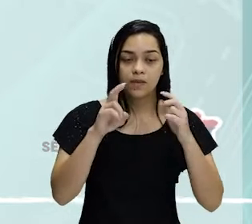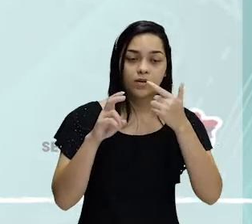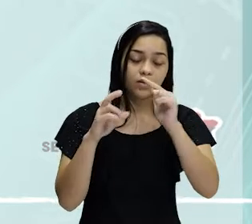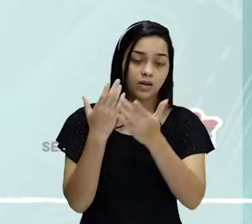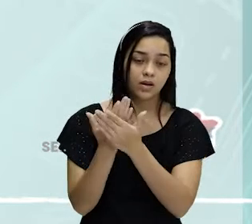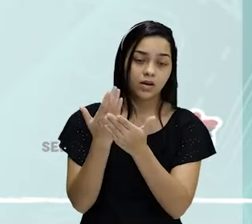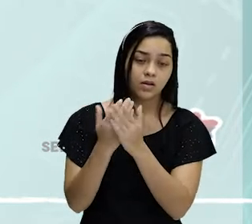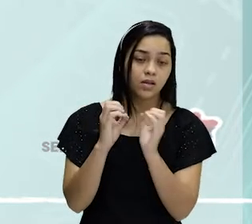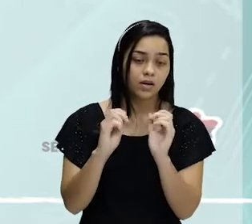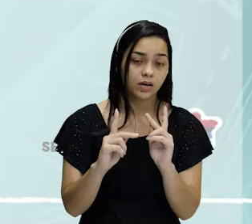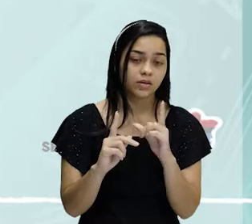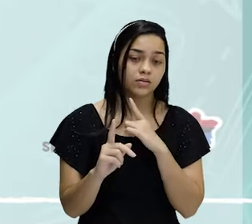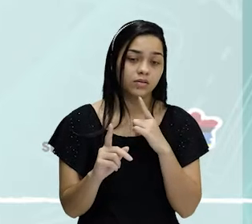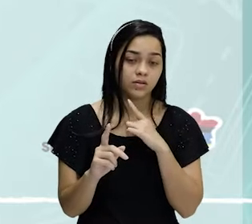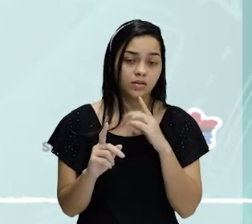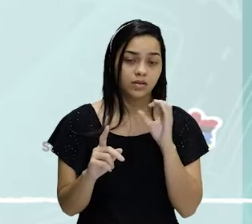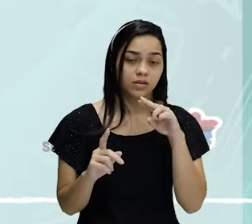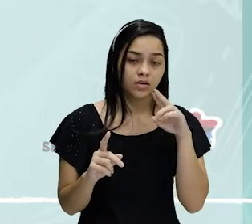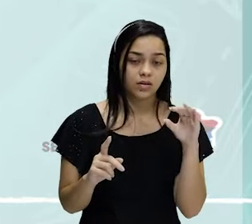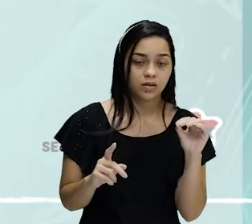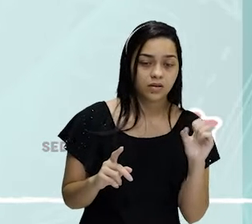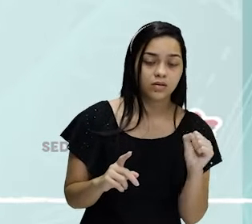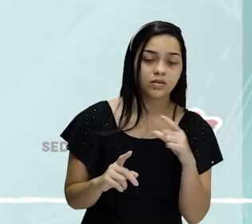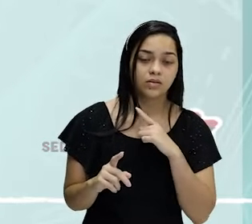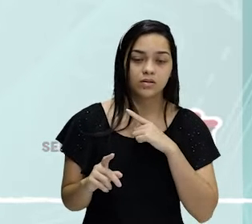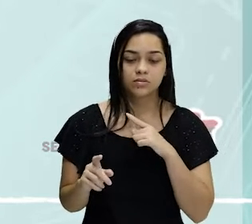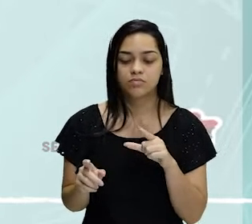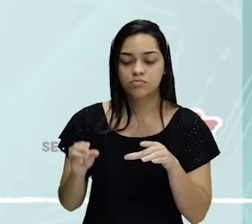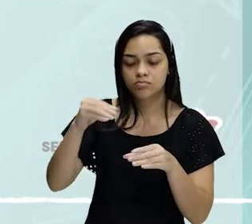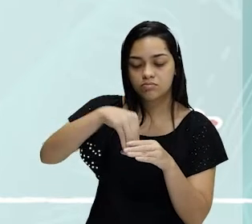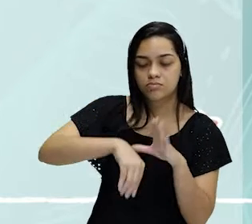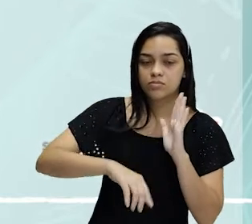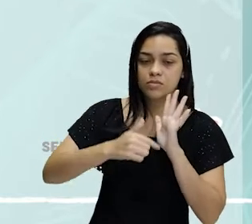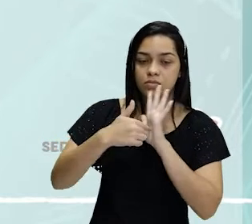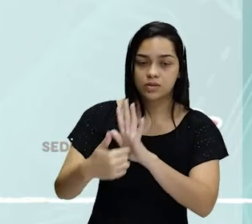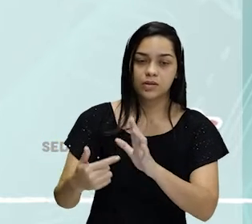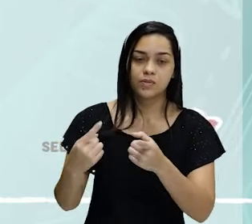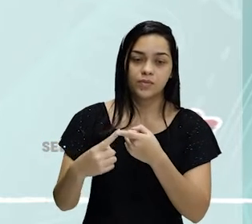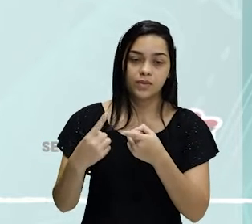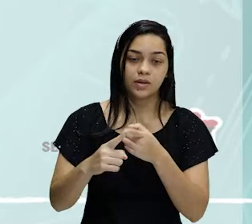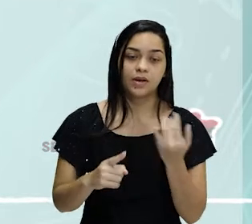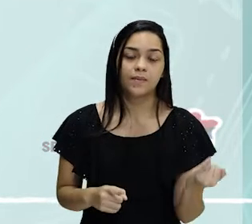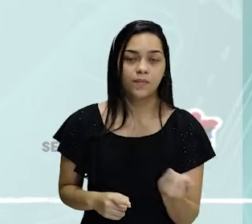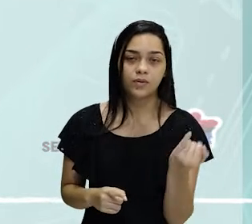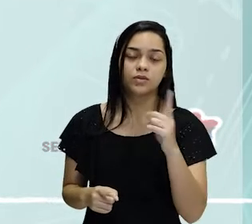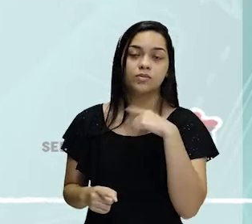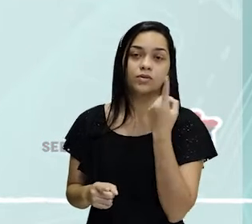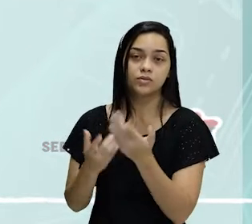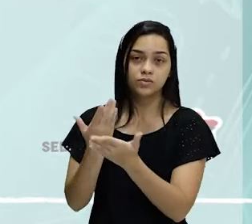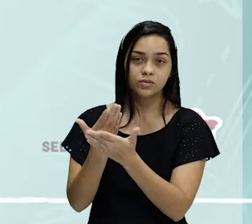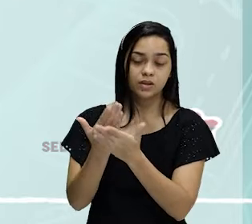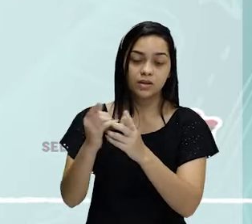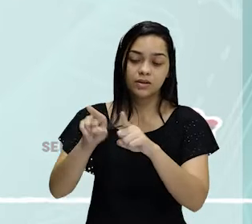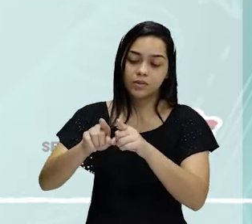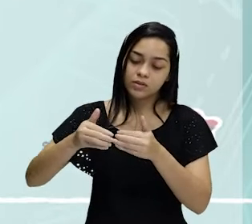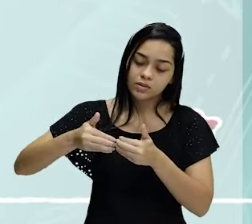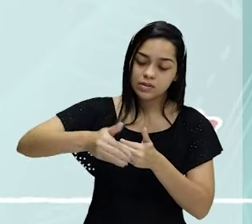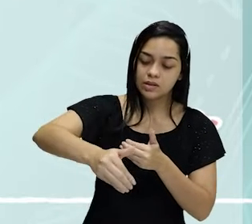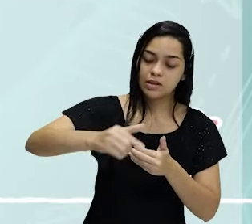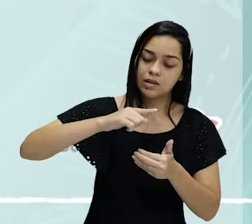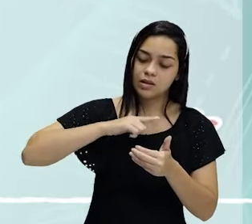bom? Então, as conjunções subordinativas integrantes, que eu destaquei bem, porque é importante para nós estudarmos, iniciam as